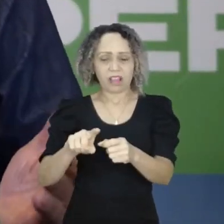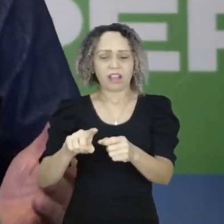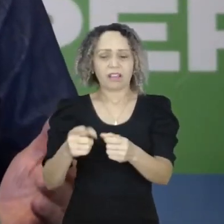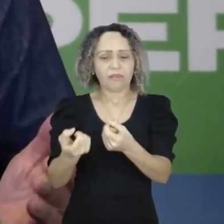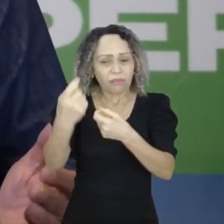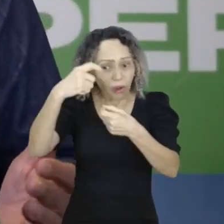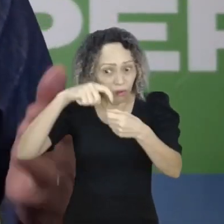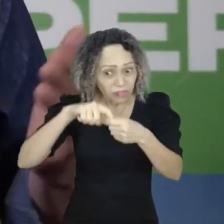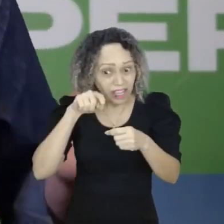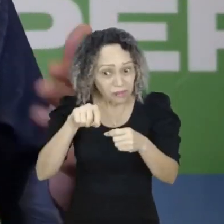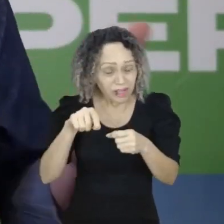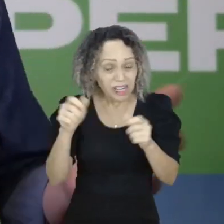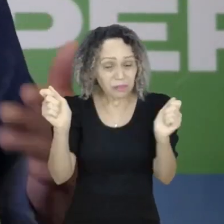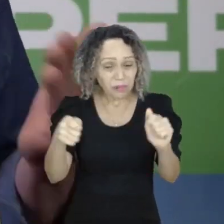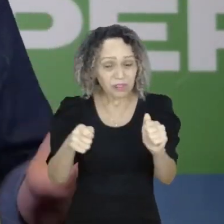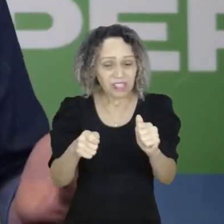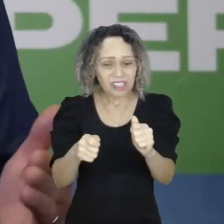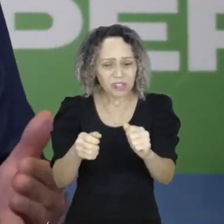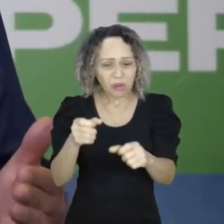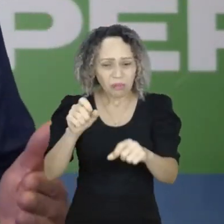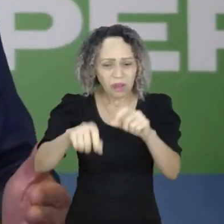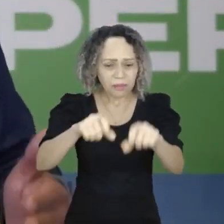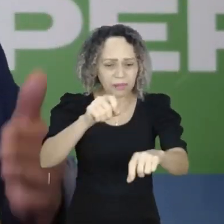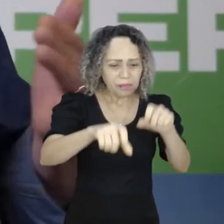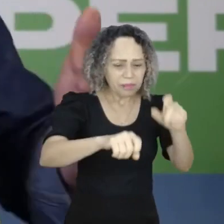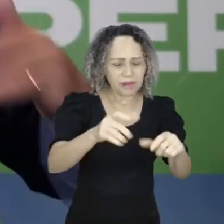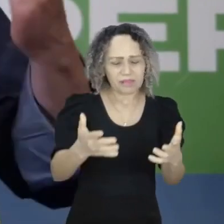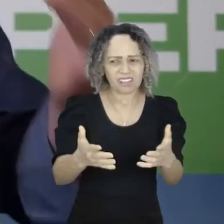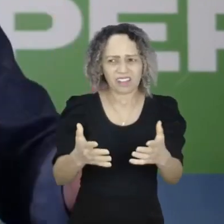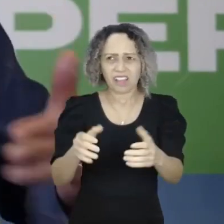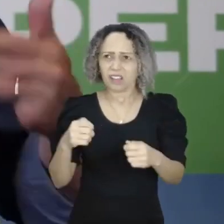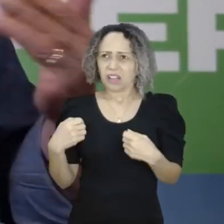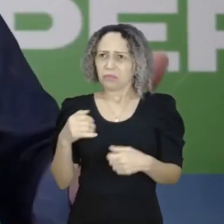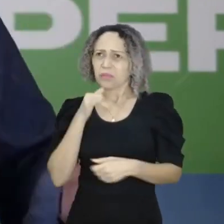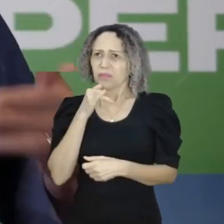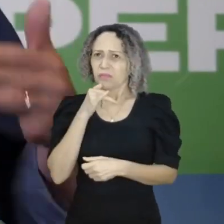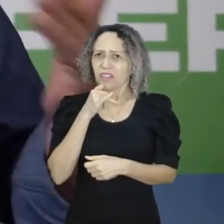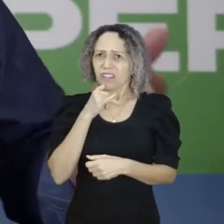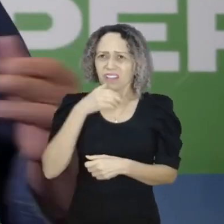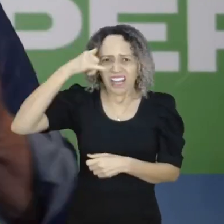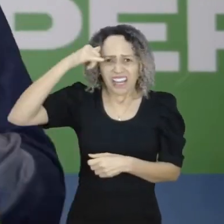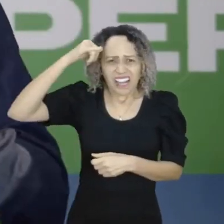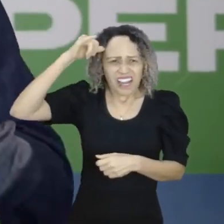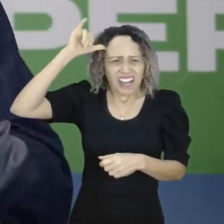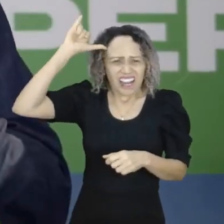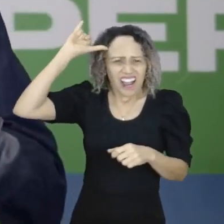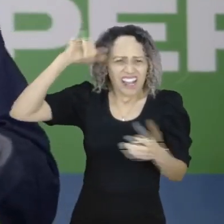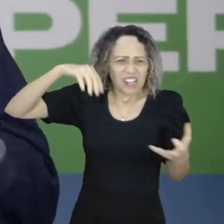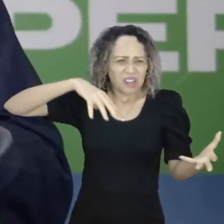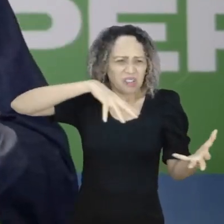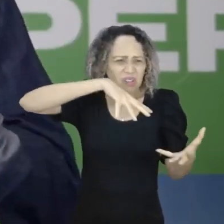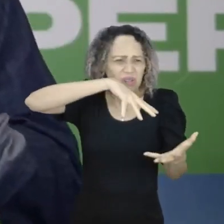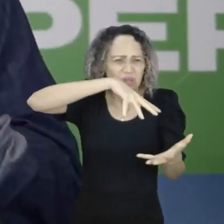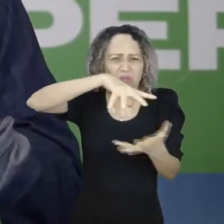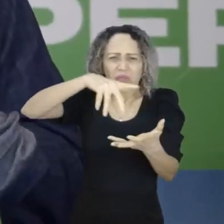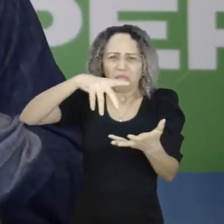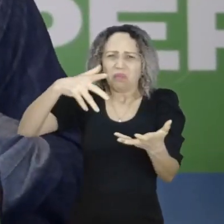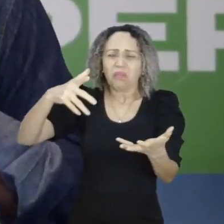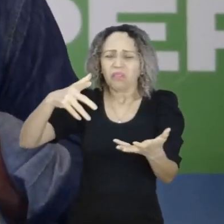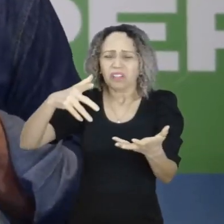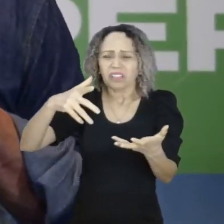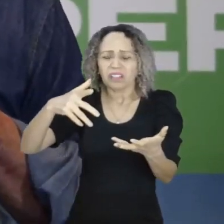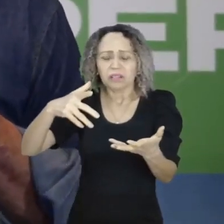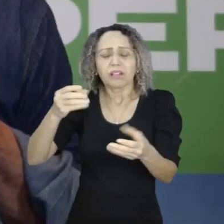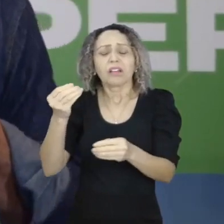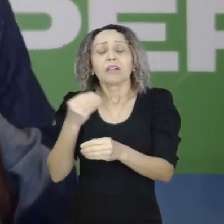Você não precisa de toda a terra do mundo para criar gado. Hoje, o mundo inteiro cria gado no confinamento, utiliza menos